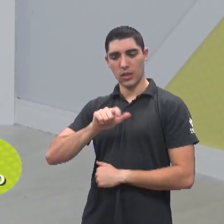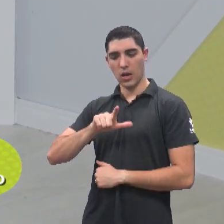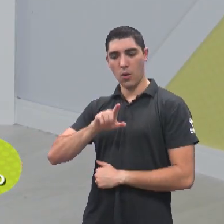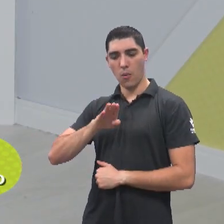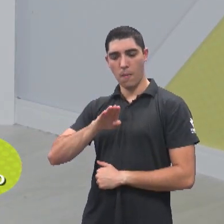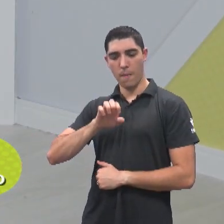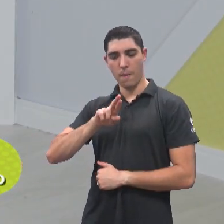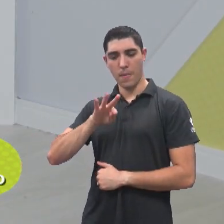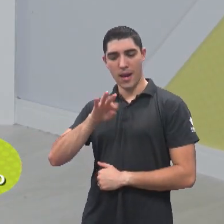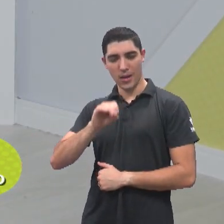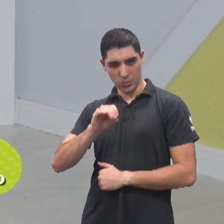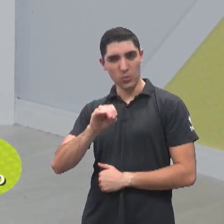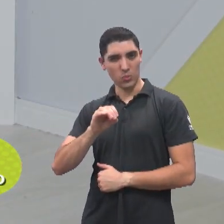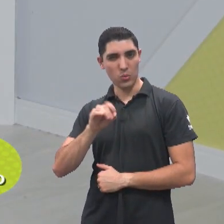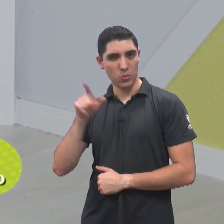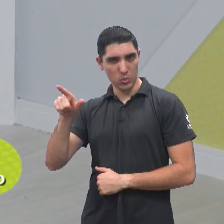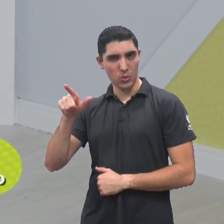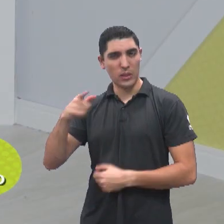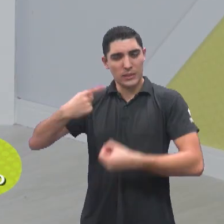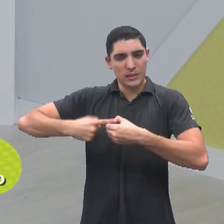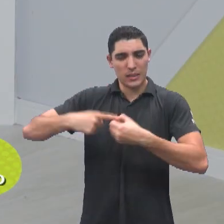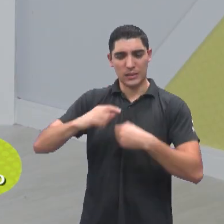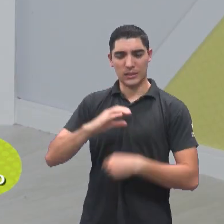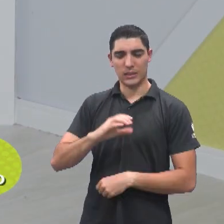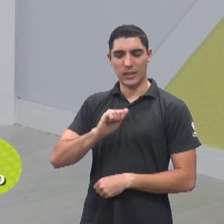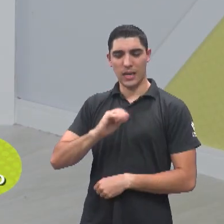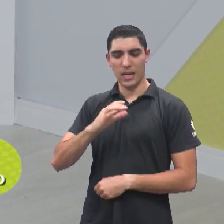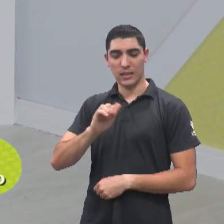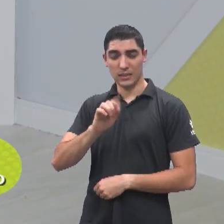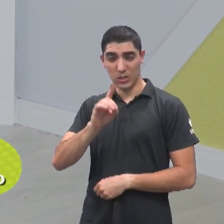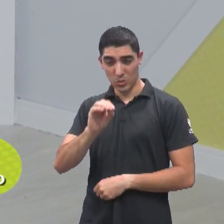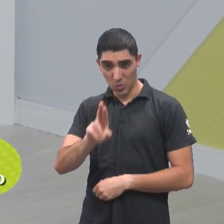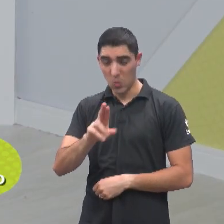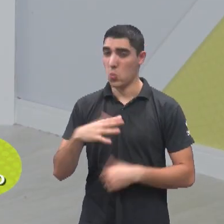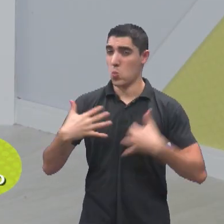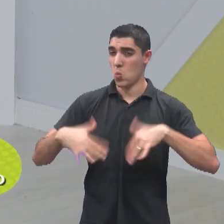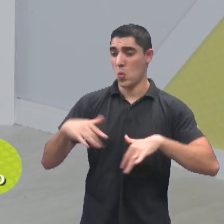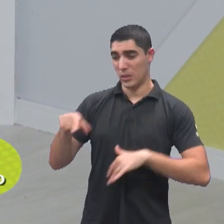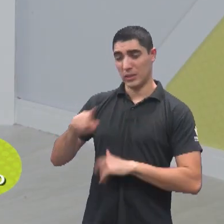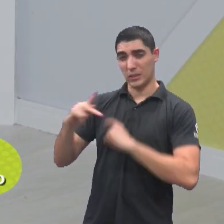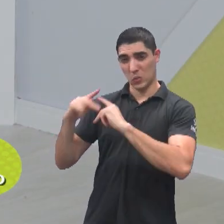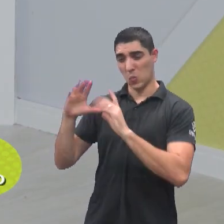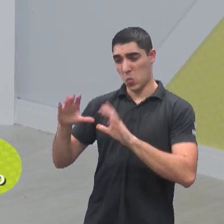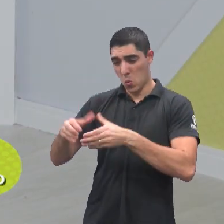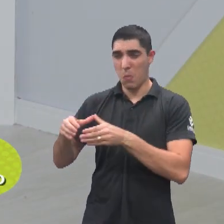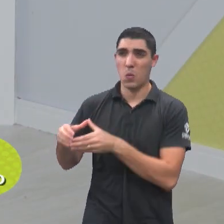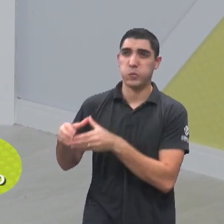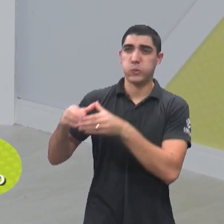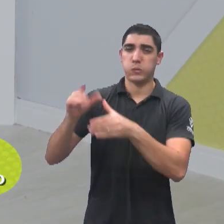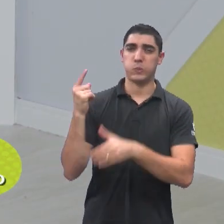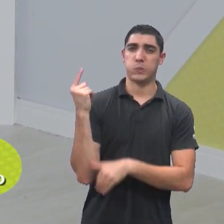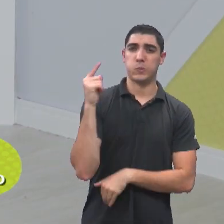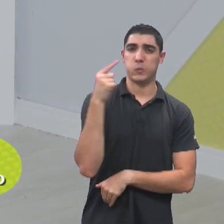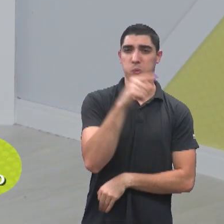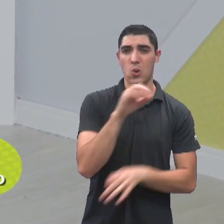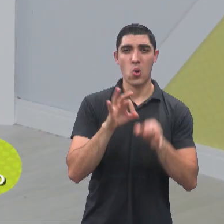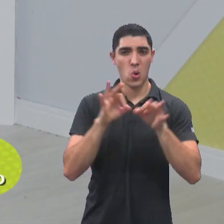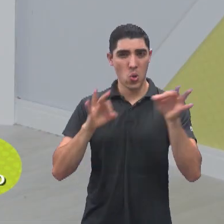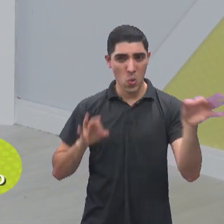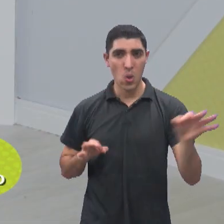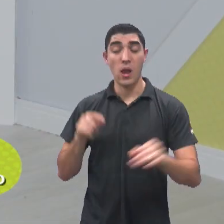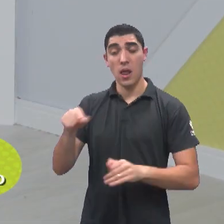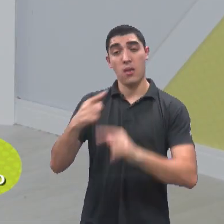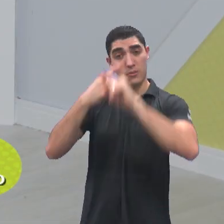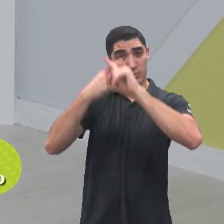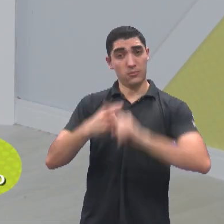Caçador, realmente. Viagem longa, muito longa para a equipe do São José, faz parte. É o Campeonato Brasileiro, campeonato com